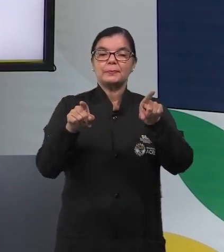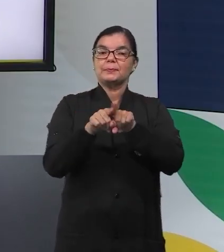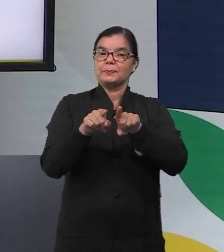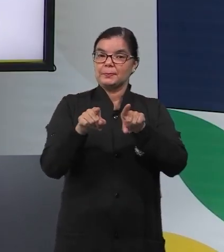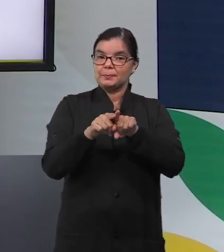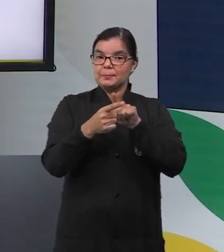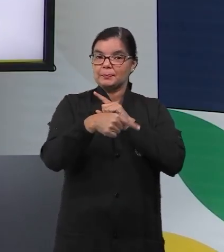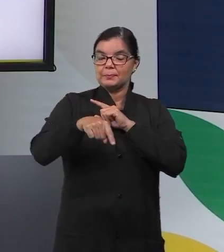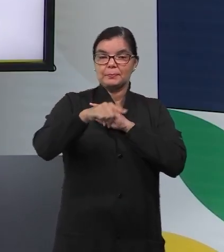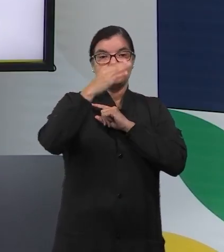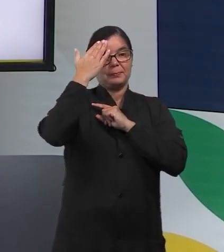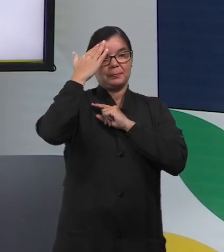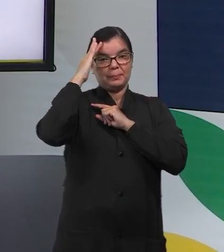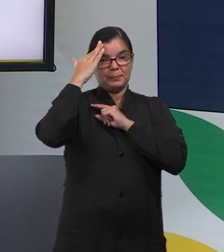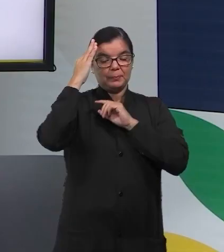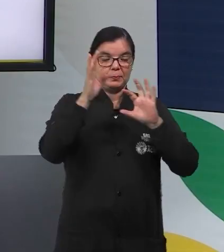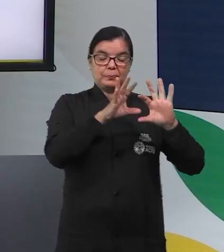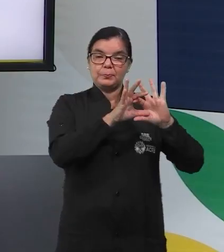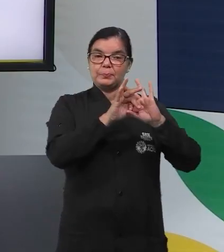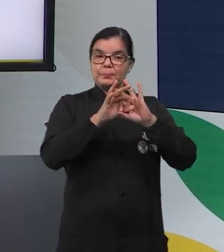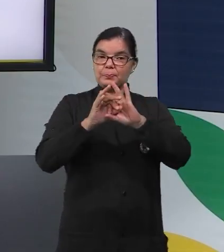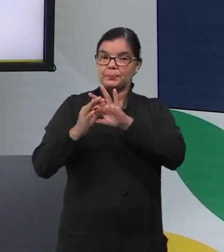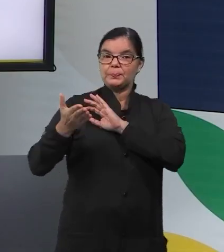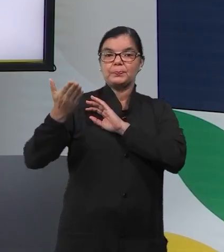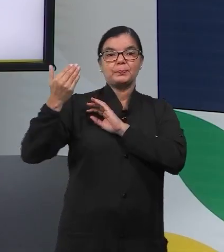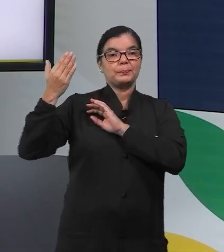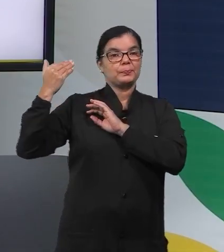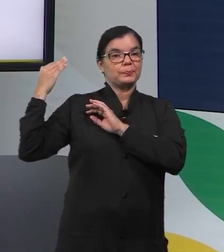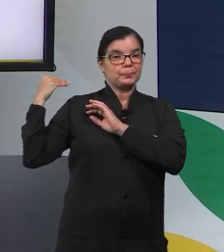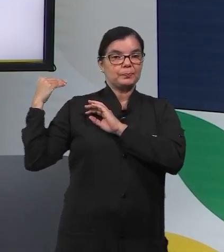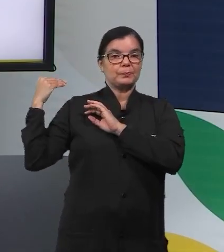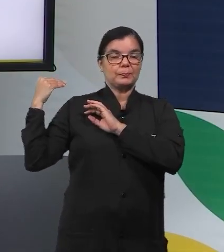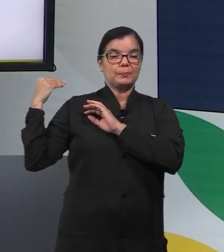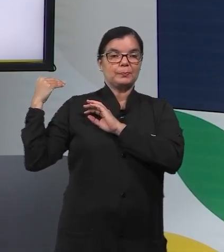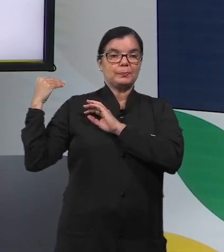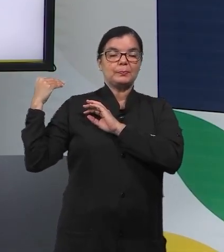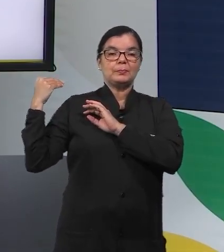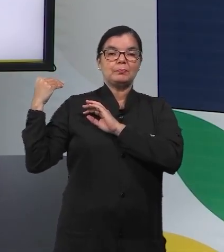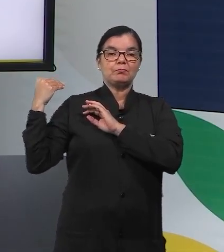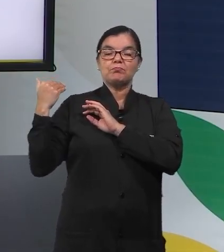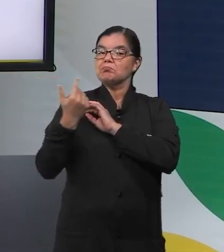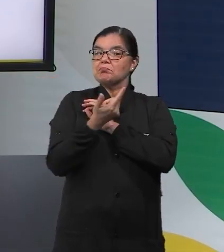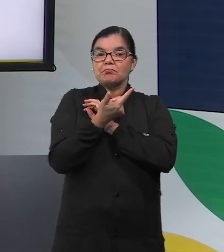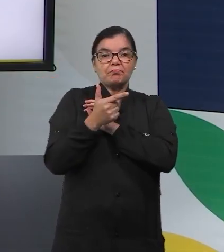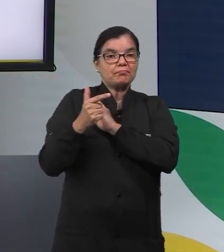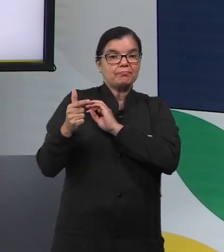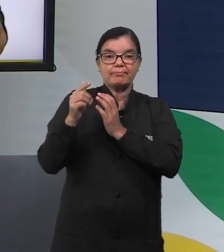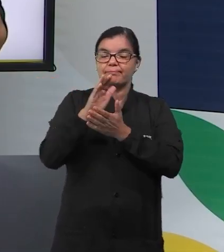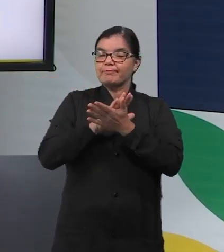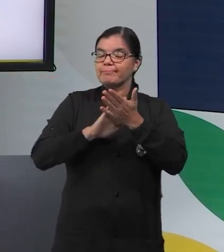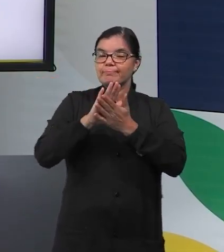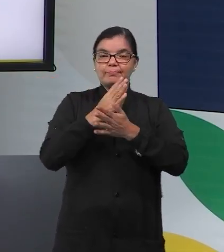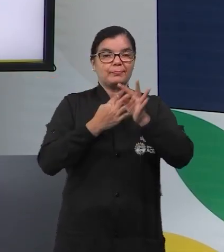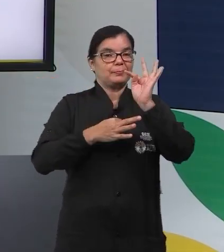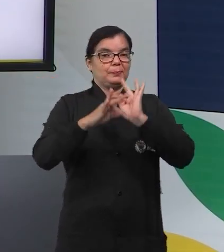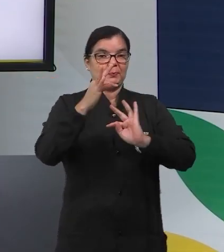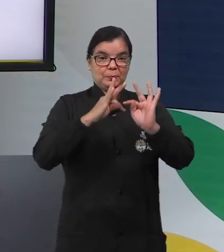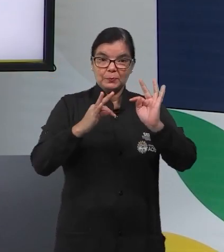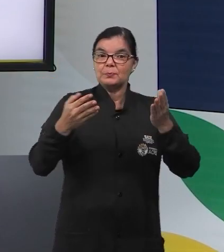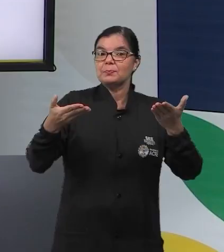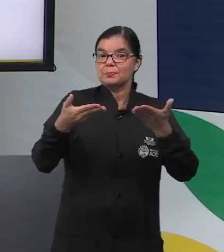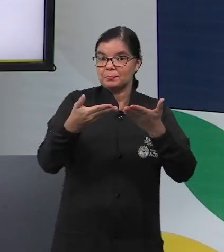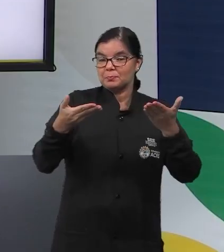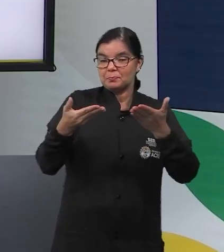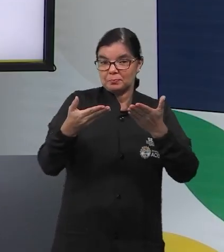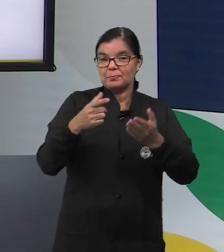Você tem que entender que o contexto da época, no contexto da época, nós não tínhamos a tecnologia que hoje para nós é